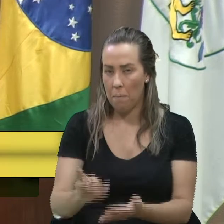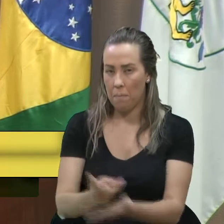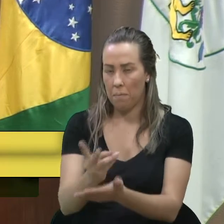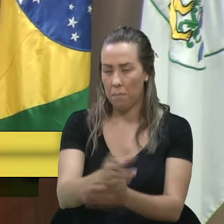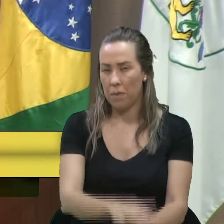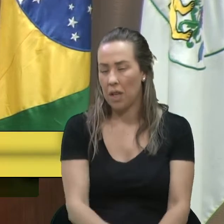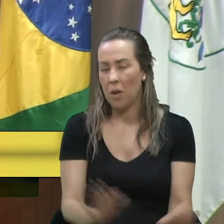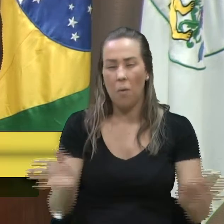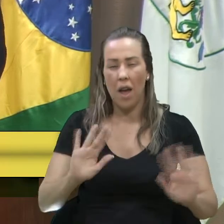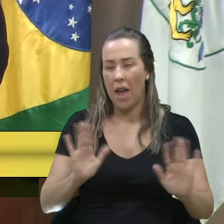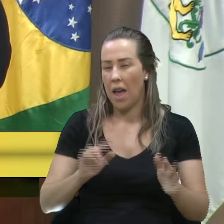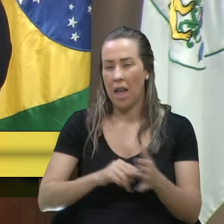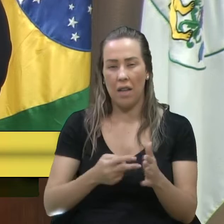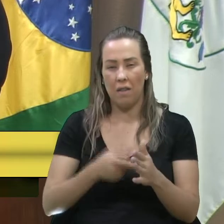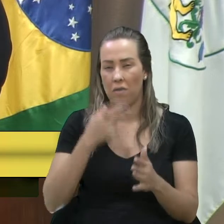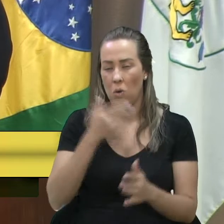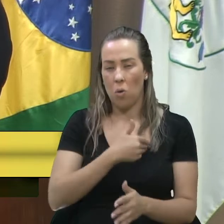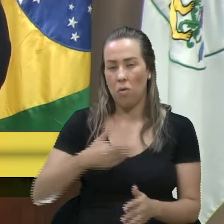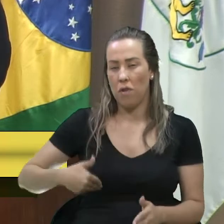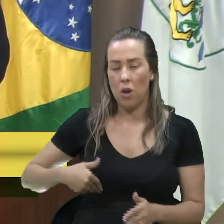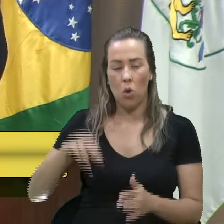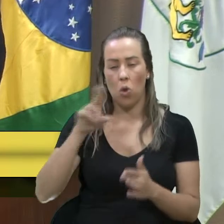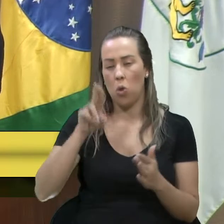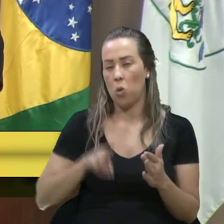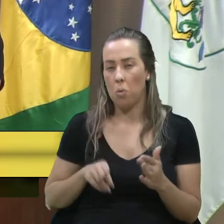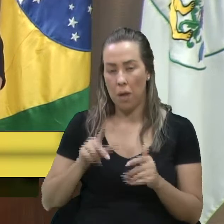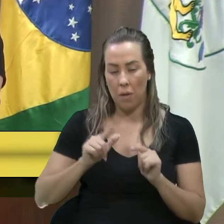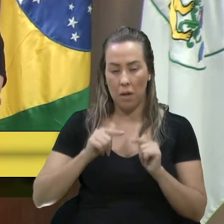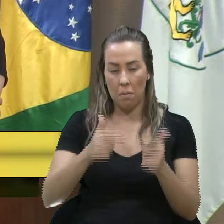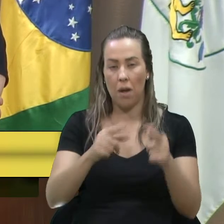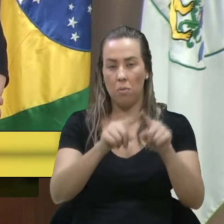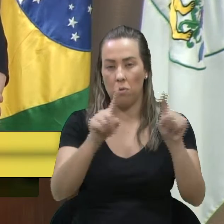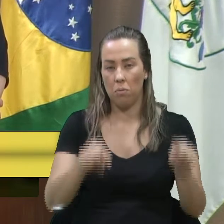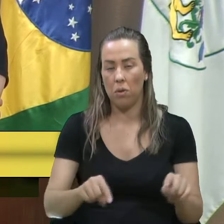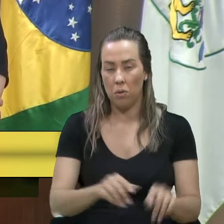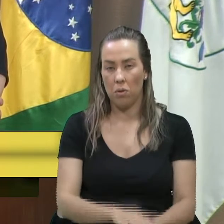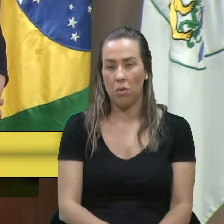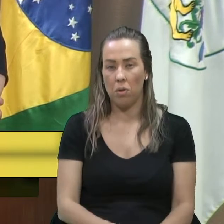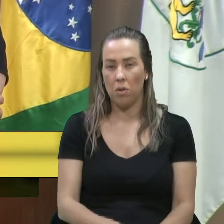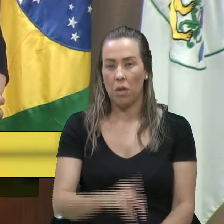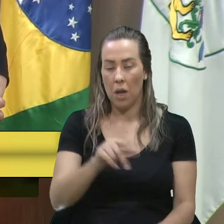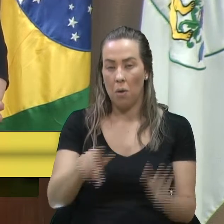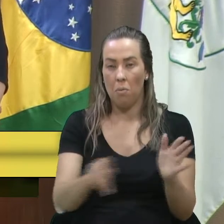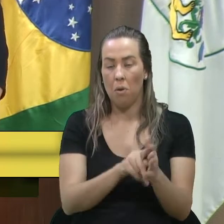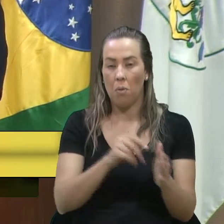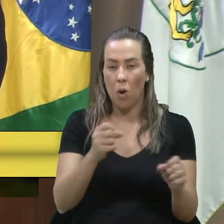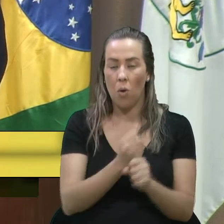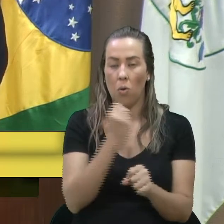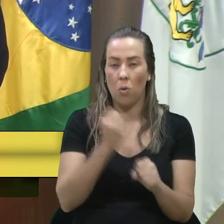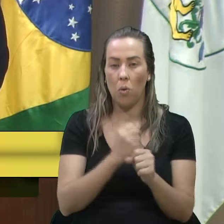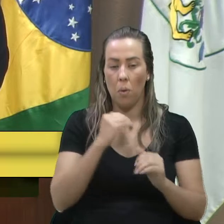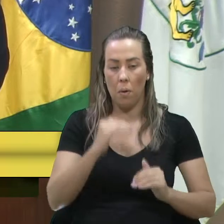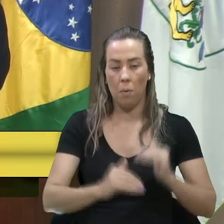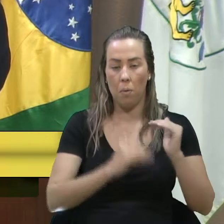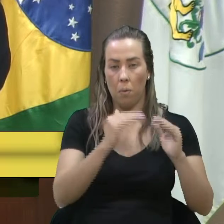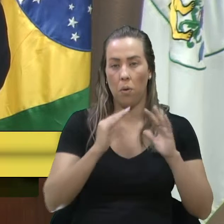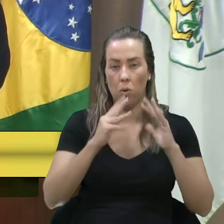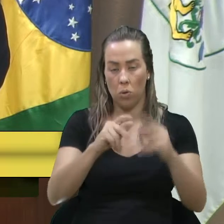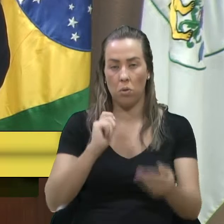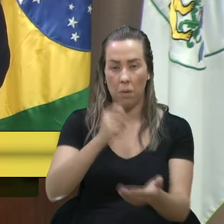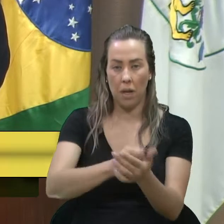Então, nós não estamos falando do governo A, B ou C, nós estamos falando do serviço público, de um patrimônio construído com os recursos de todos